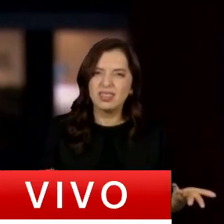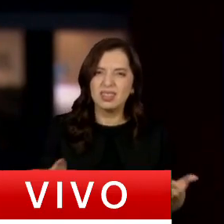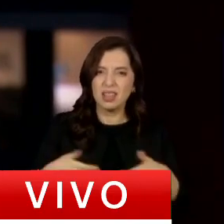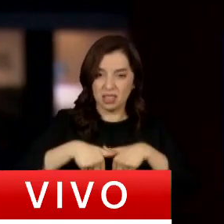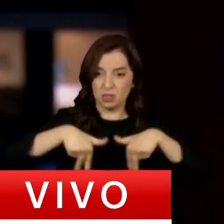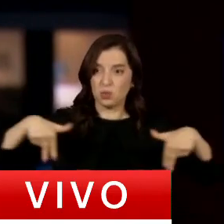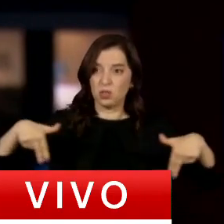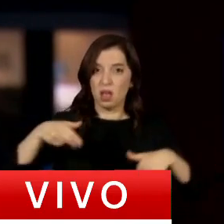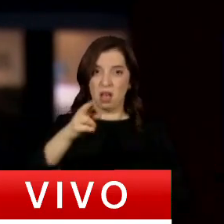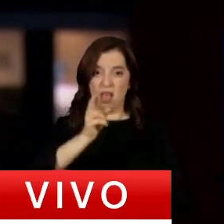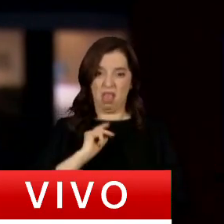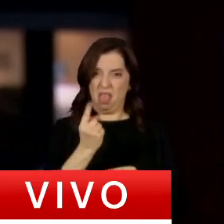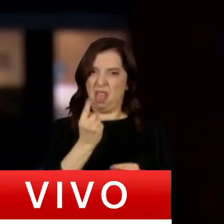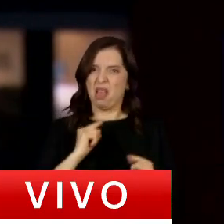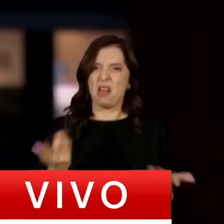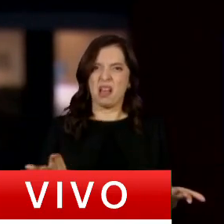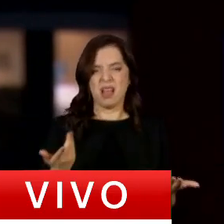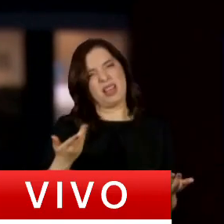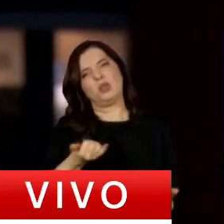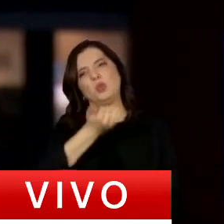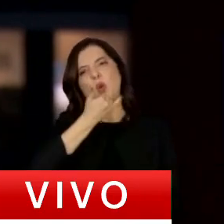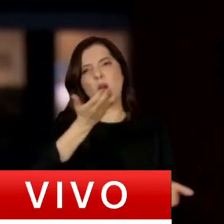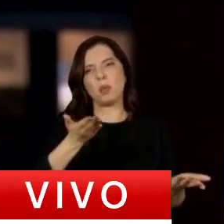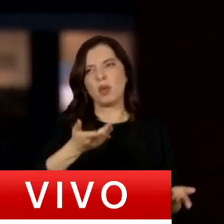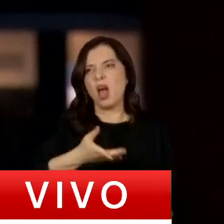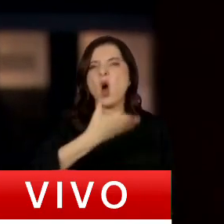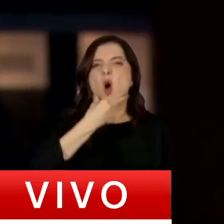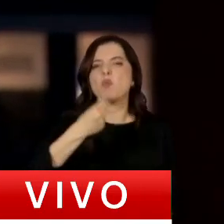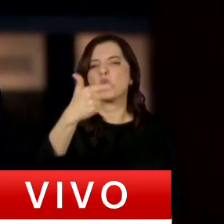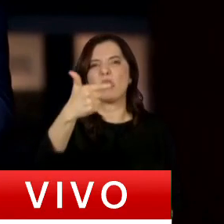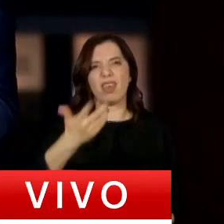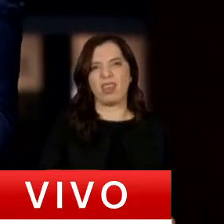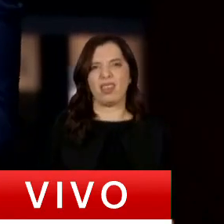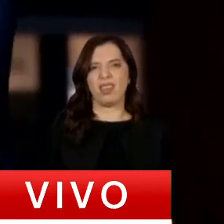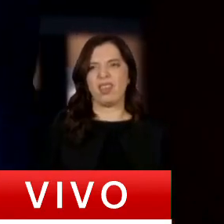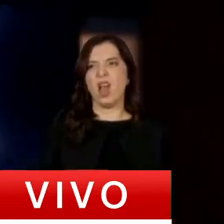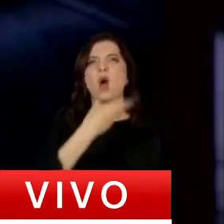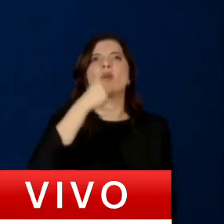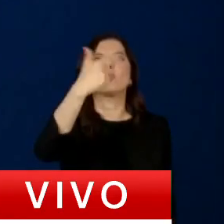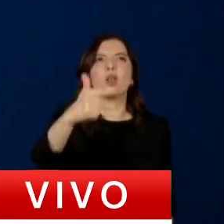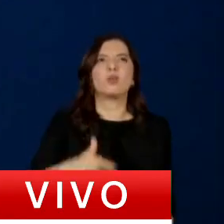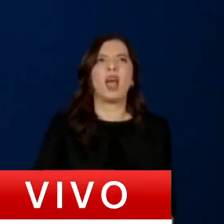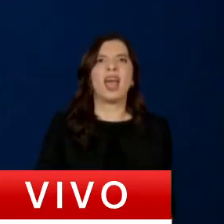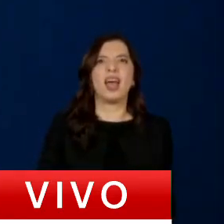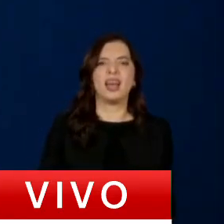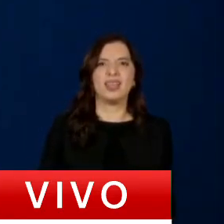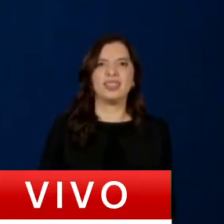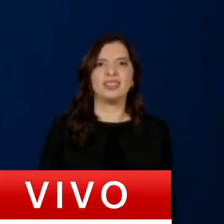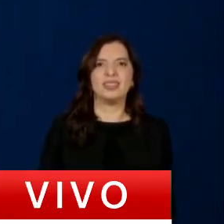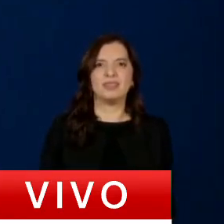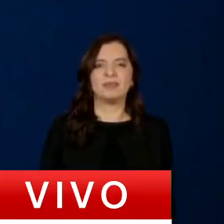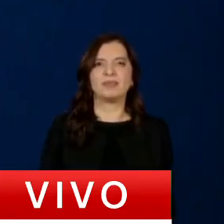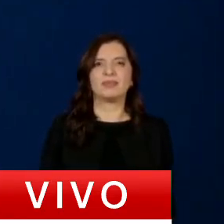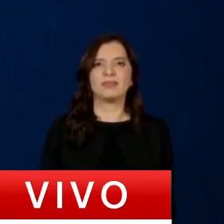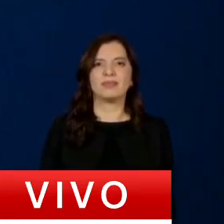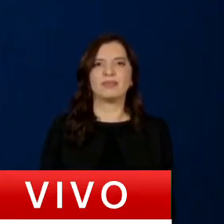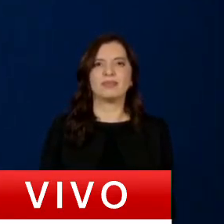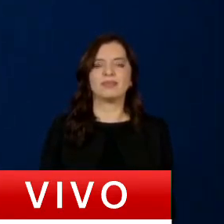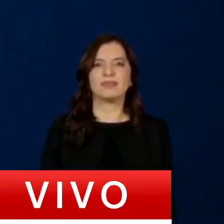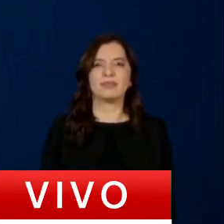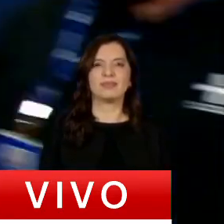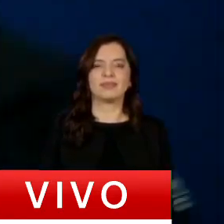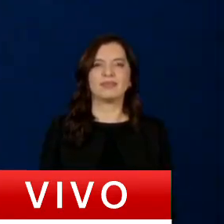conversando também com o Wilson Pedroso que é coordenador de campanha do pao faz parte da equipe ali de